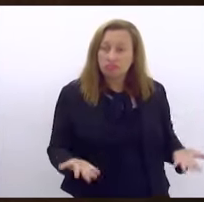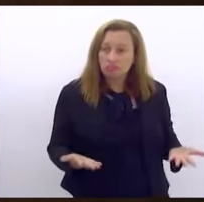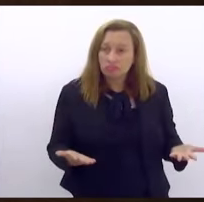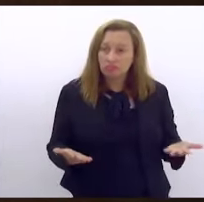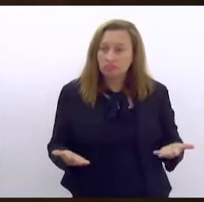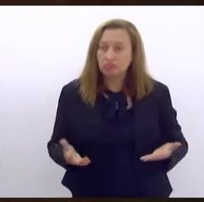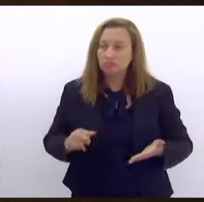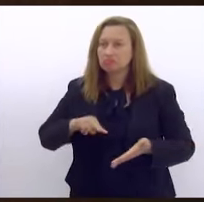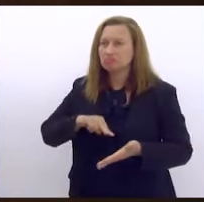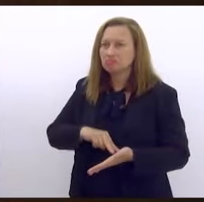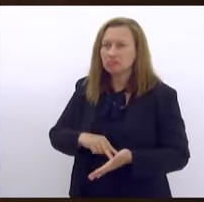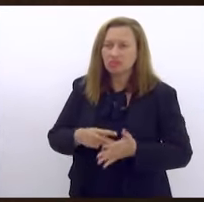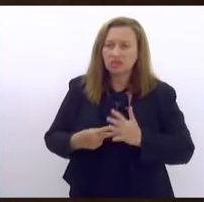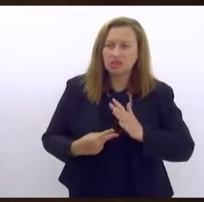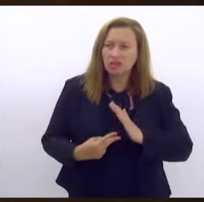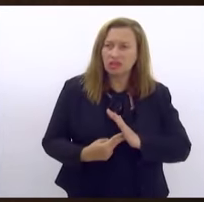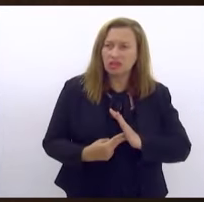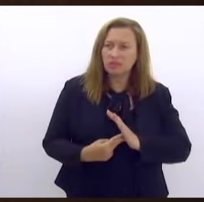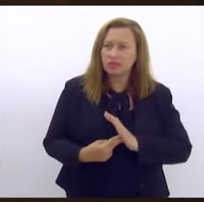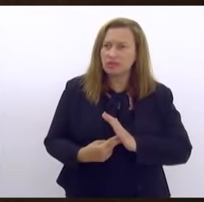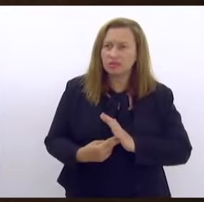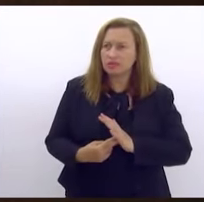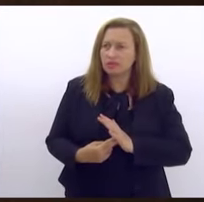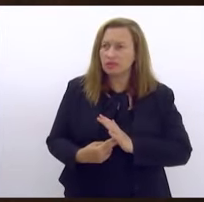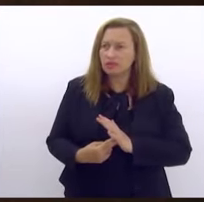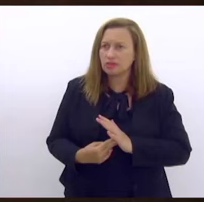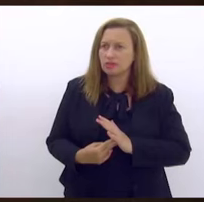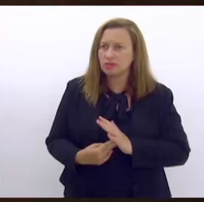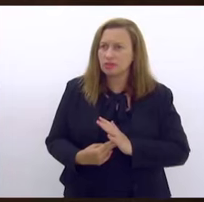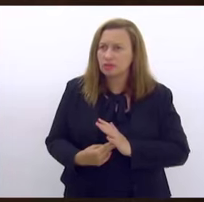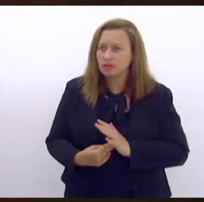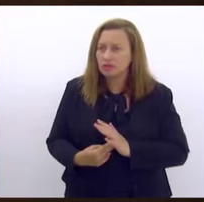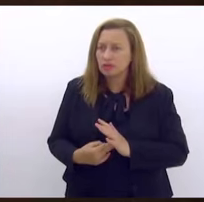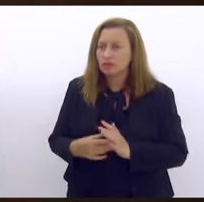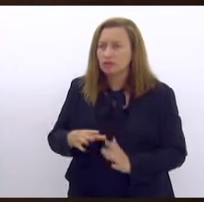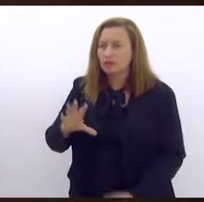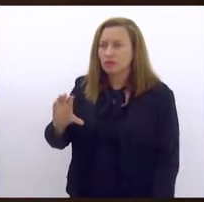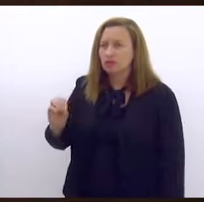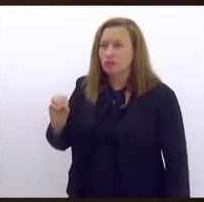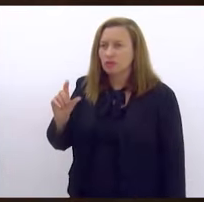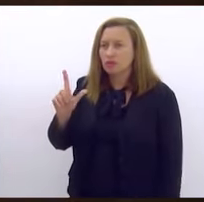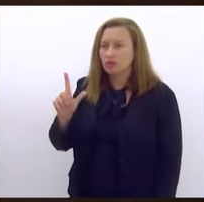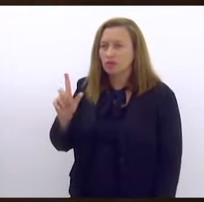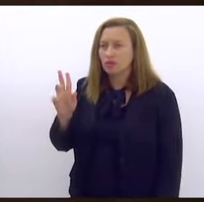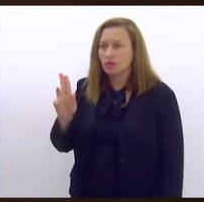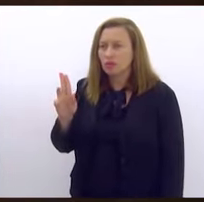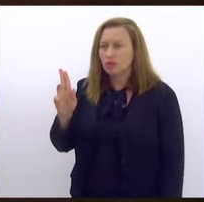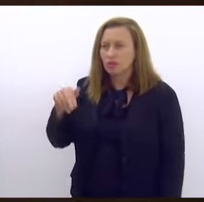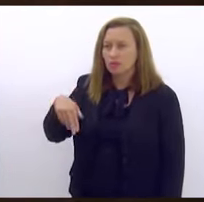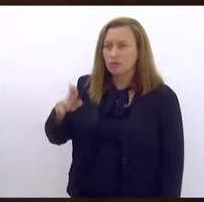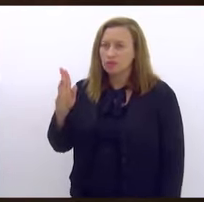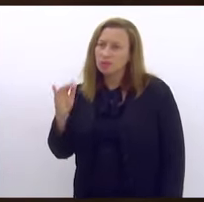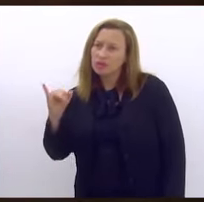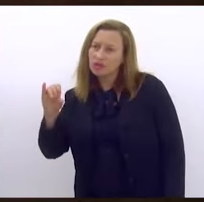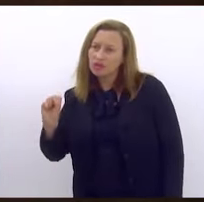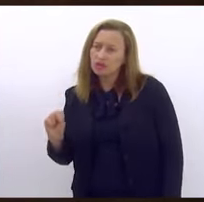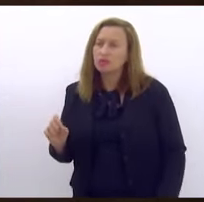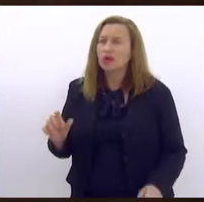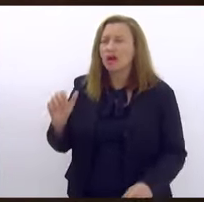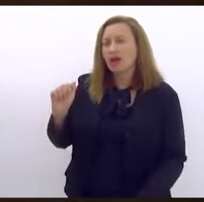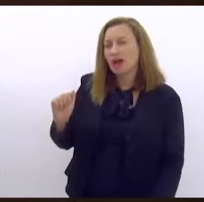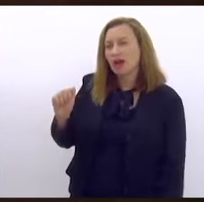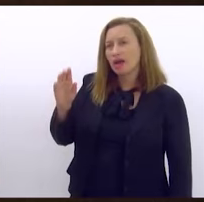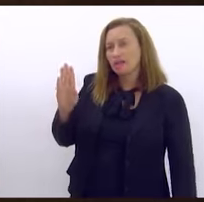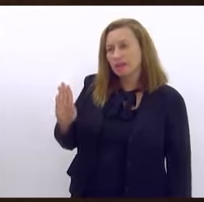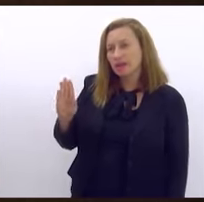do que significa, deputada Dani Balbi, o quilombismo, que a gente rememora aí Abdias Nascimento, que